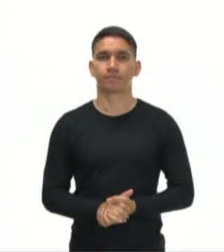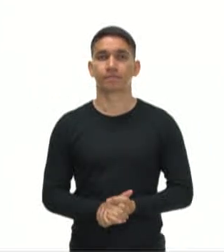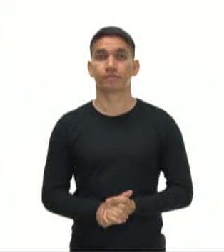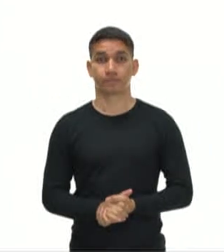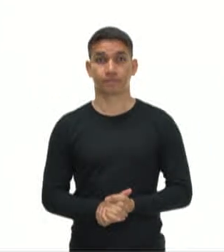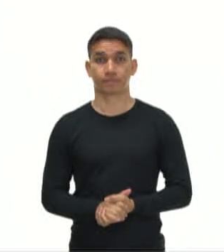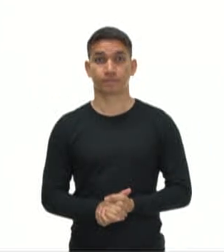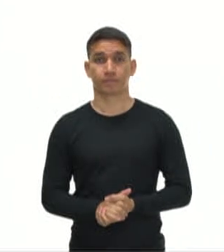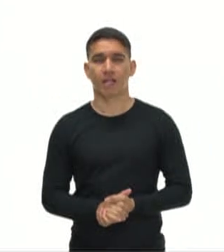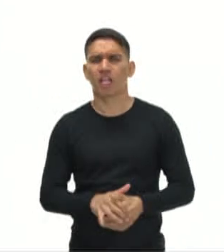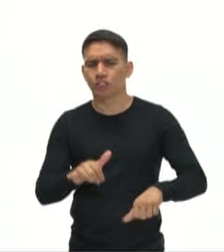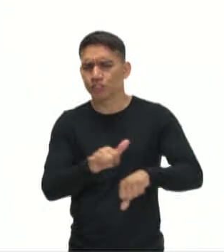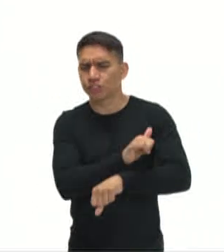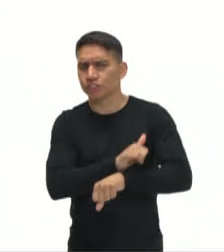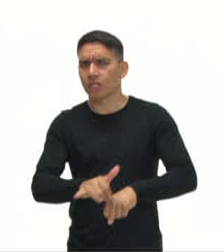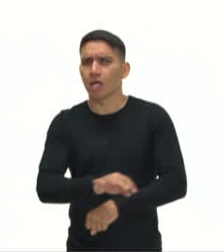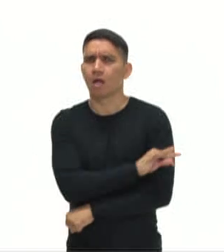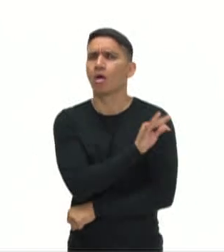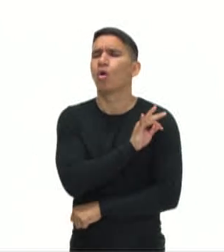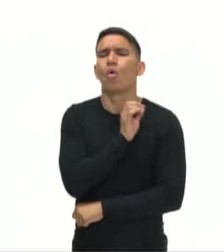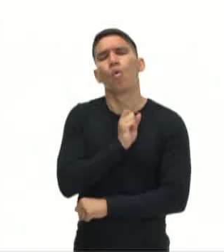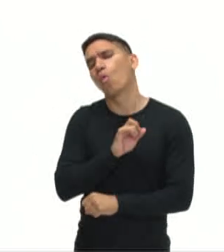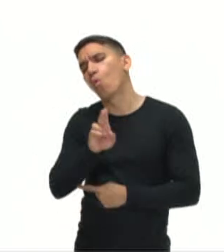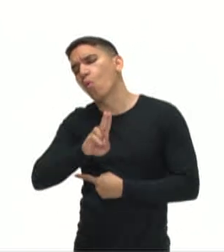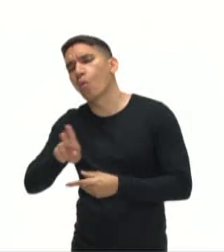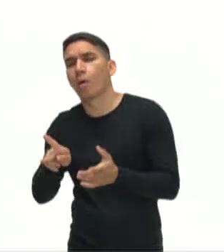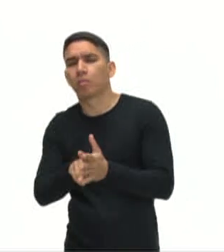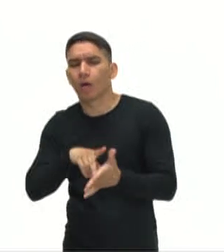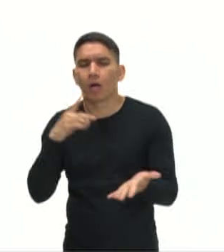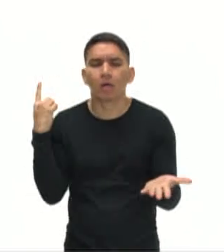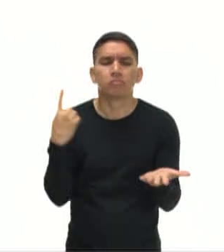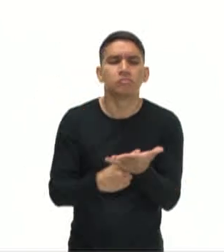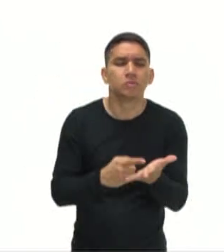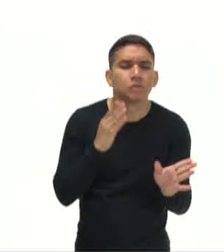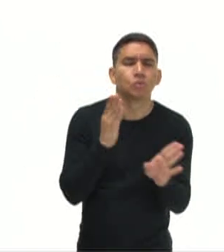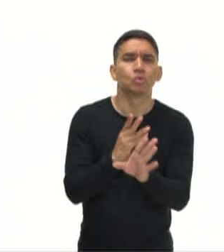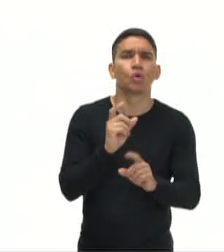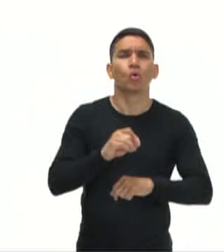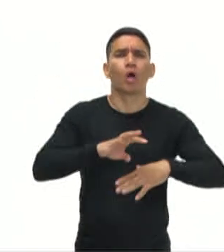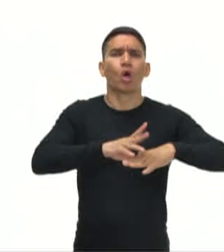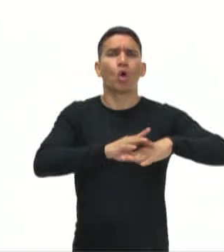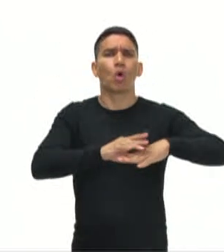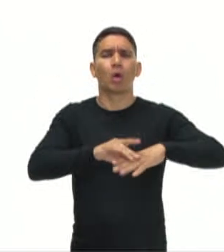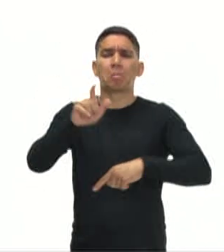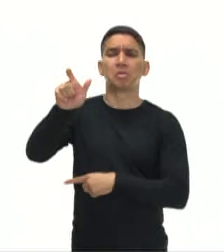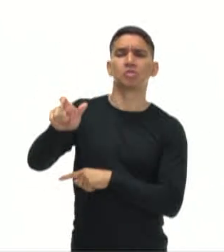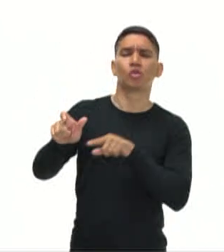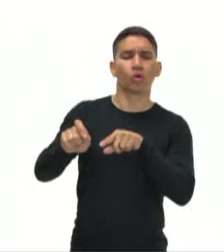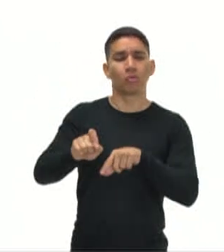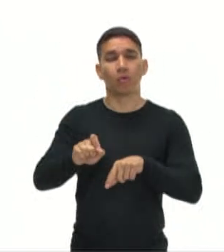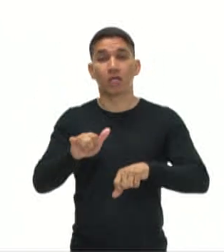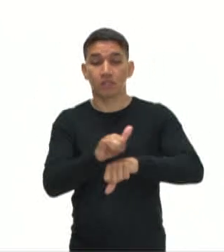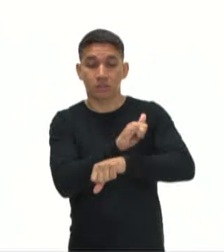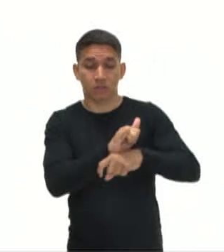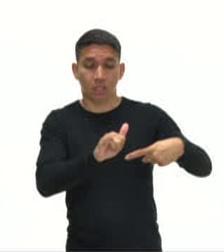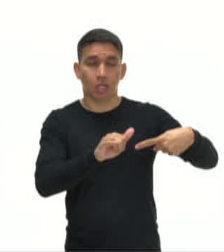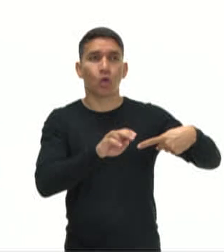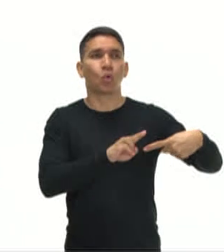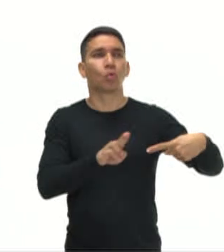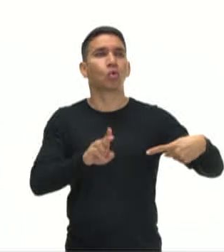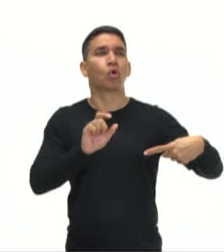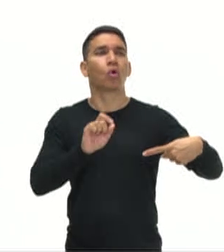técnica utilizada para diagnosticar doenças em um indivíduo é denominada